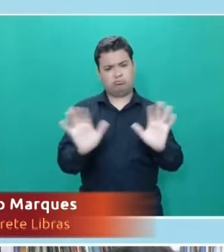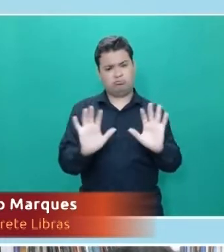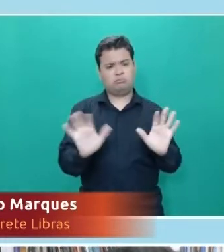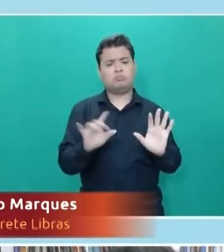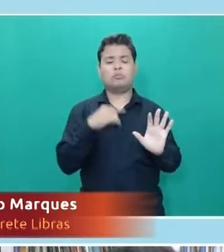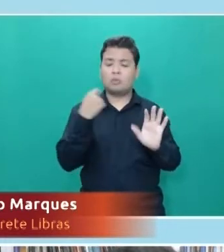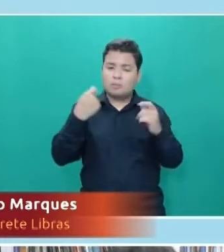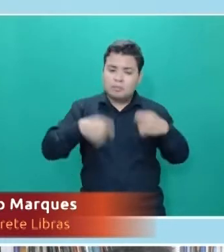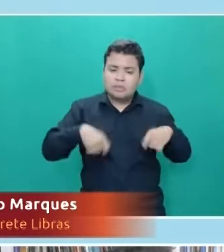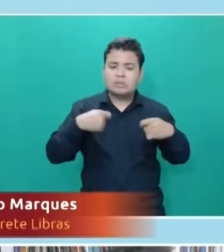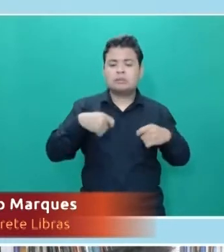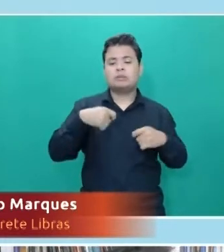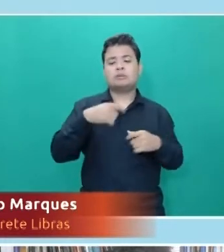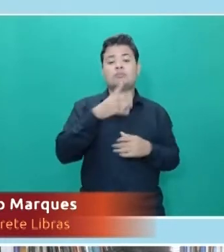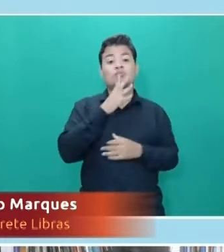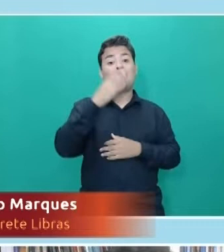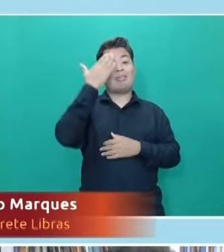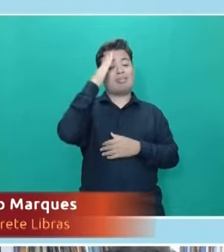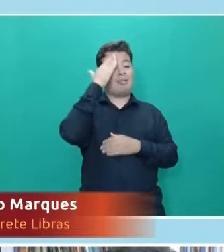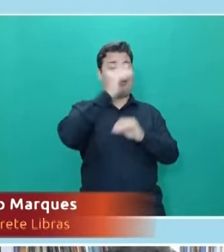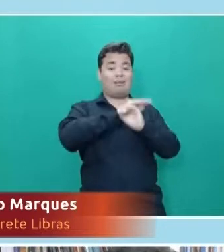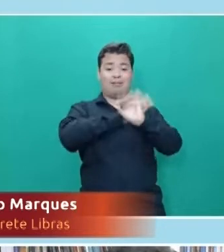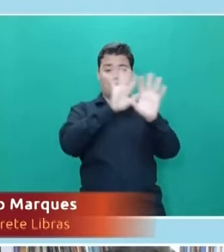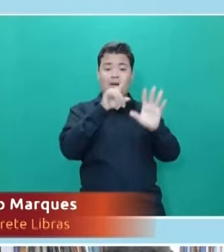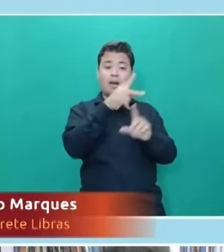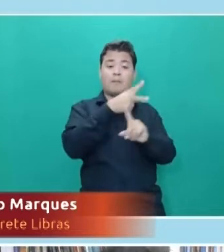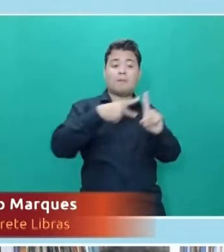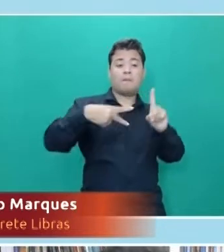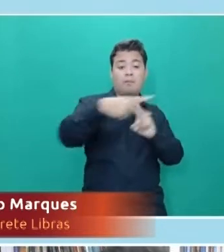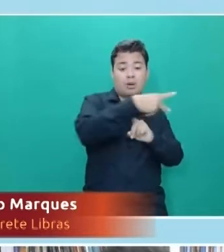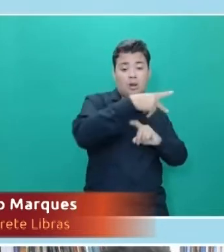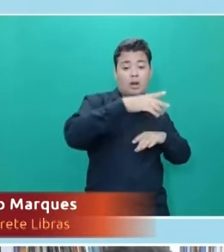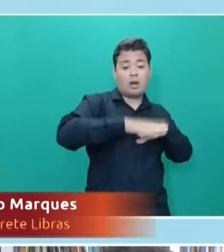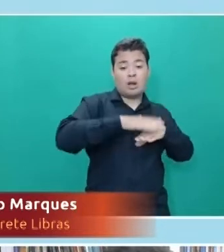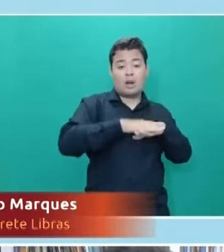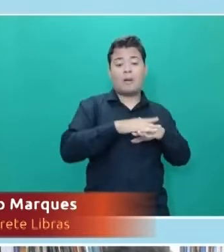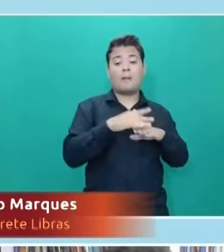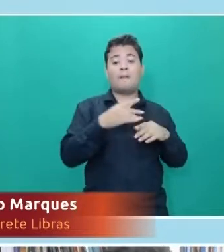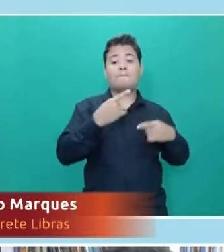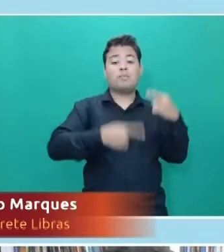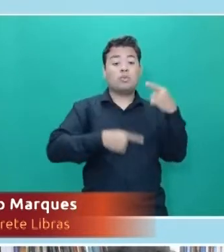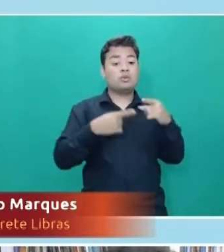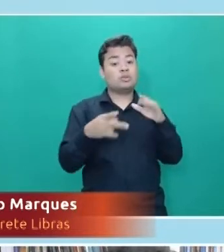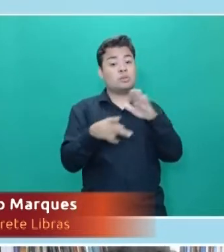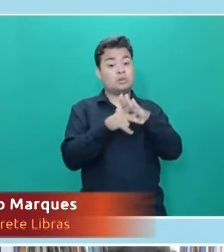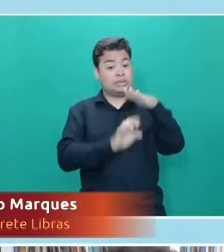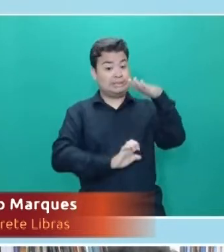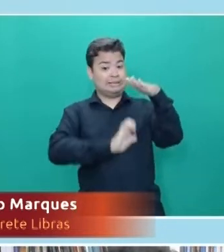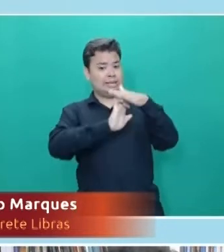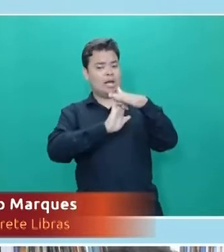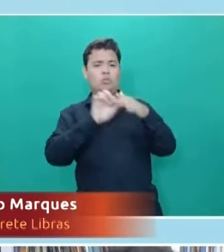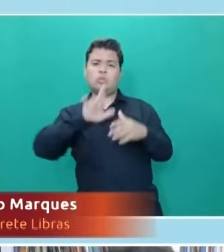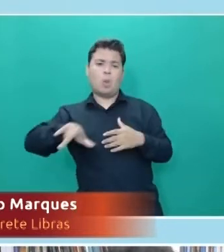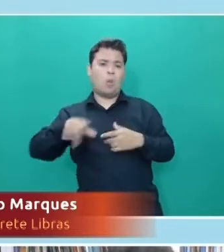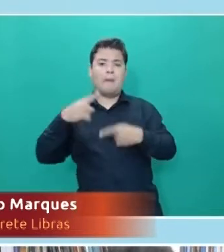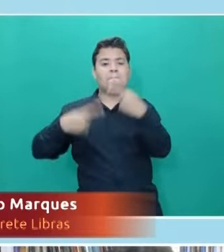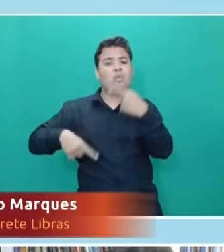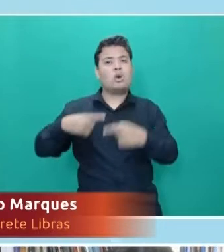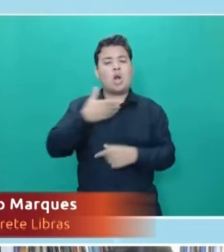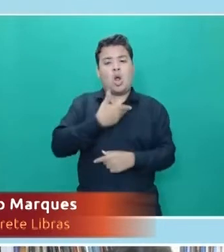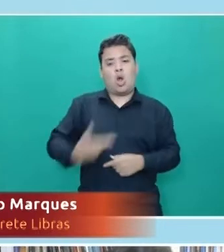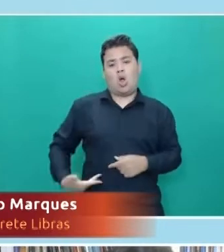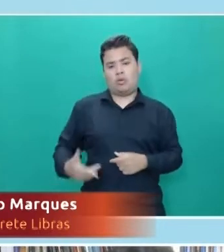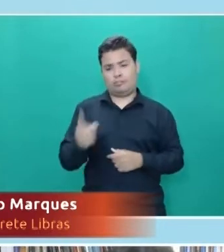entender que a previdência social ela é uma política de Estado, não é uma política de governo. Como o professor Tadeu bem disse, ela é um